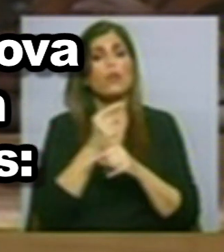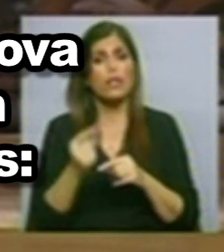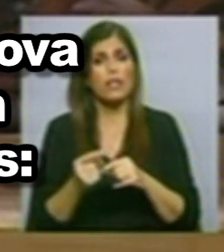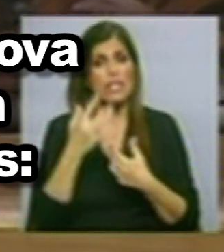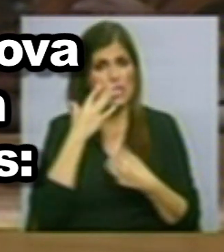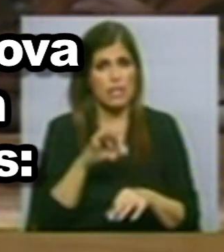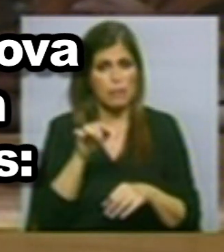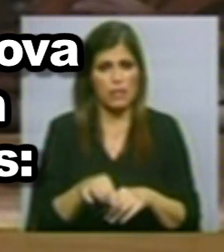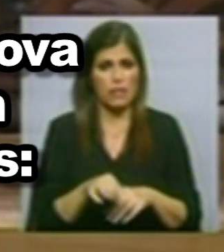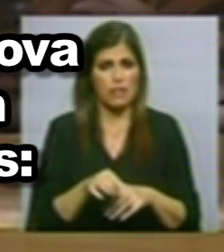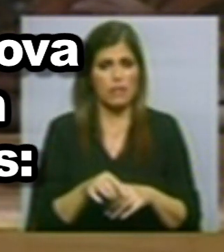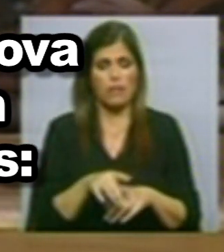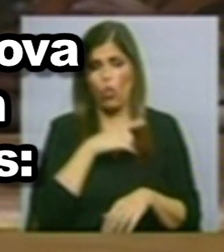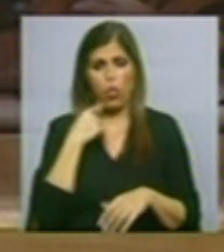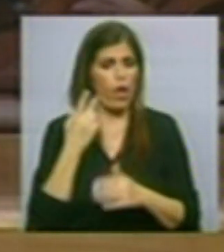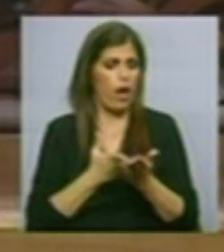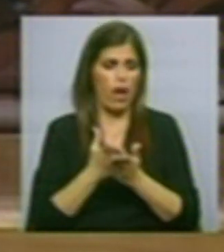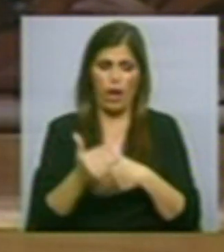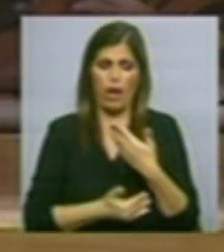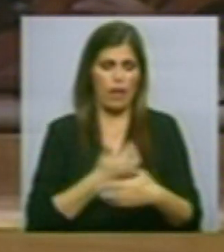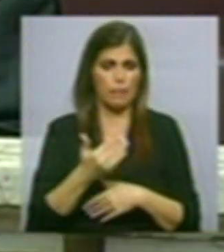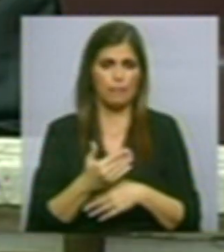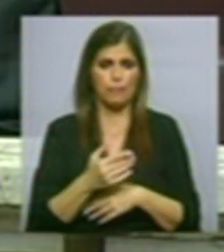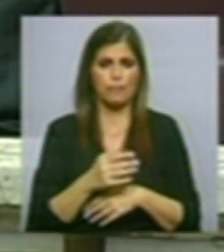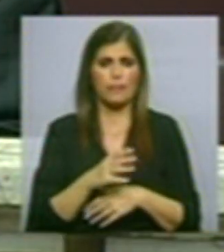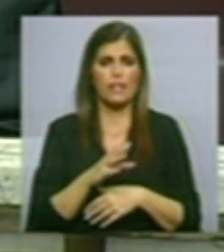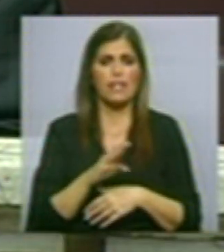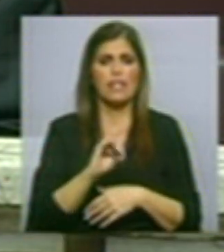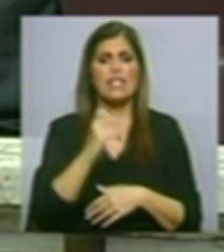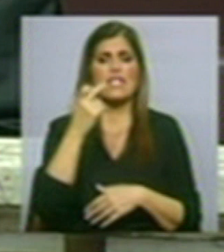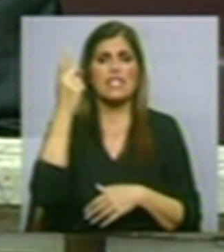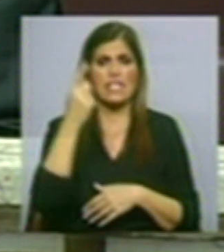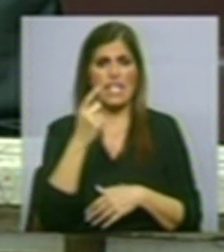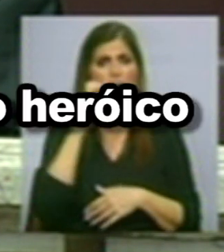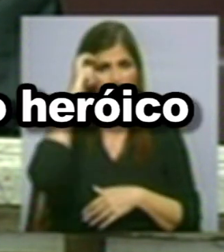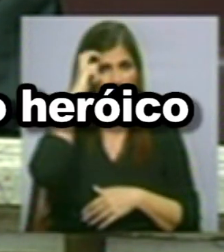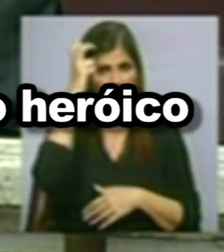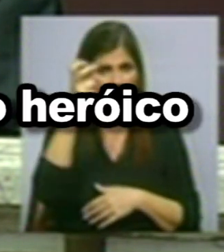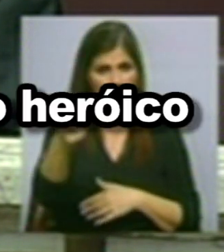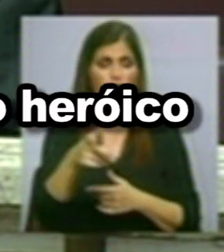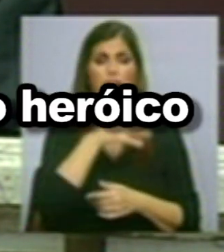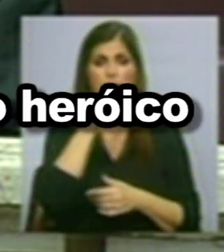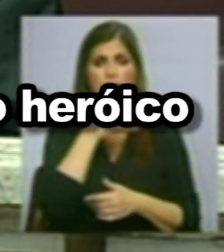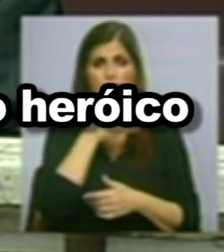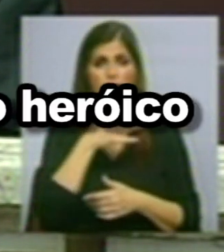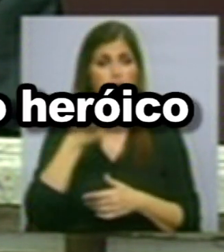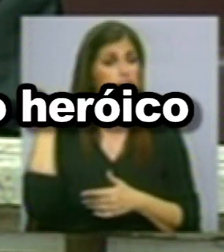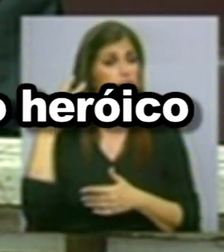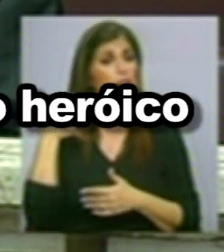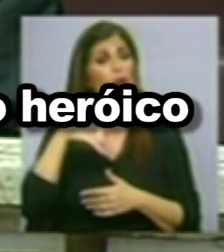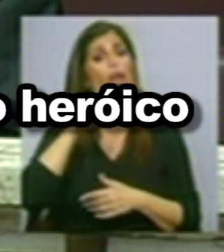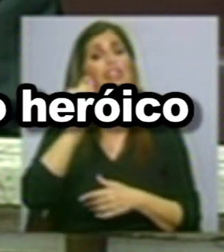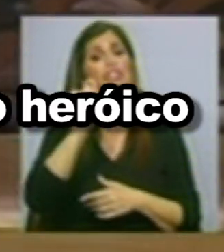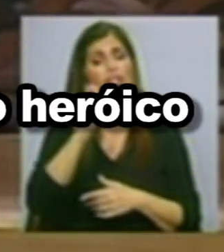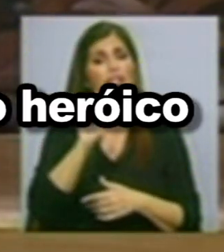este já não serve. Francisco Sá Carneiro dizia que naquele dia os militares realizaram um